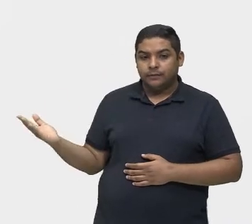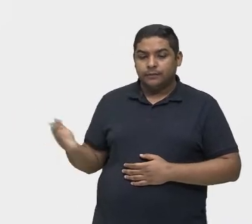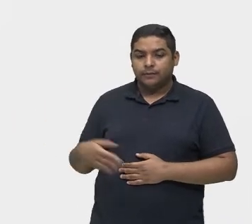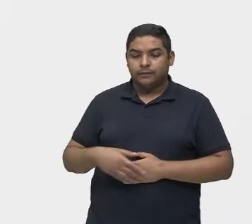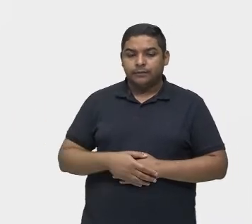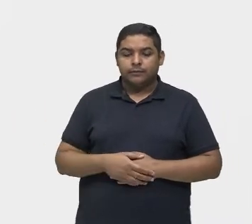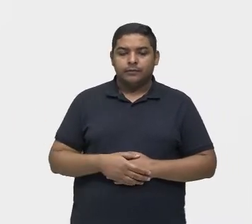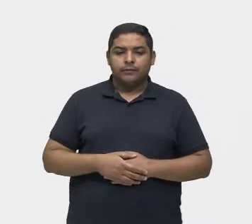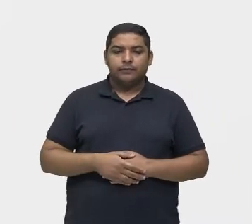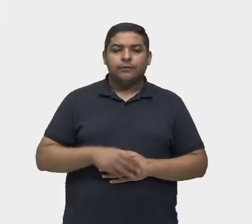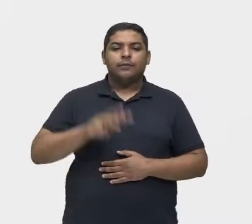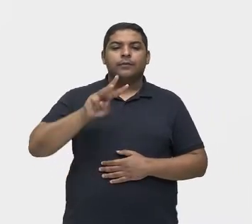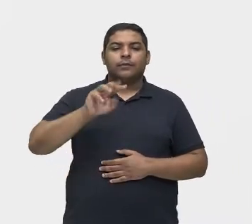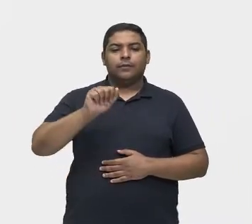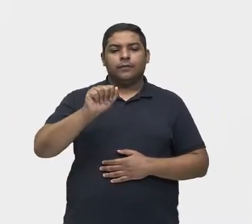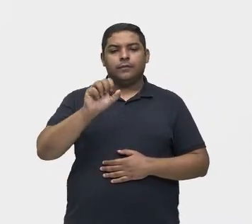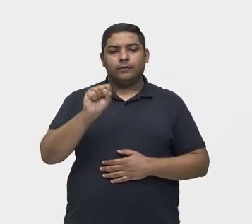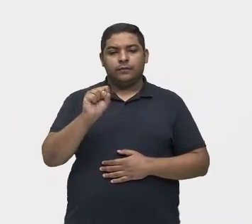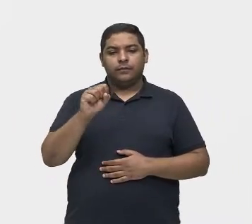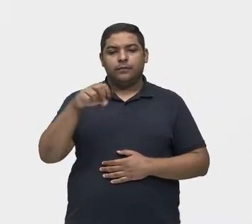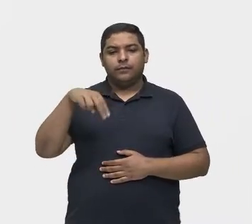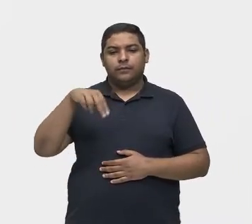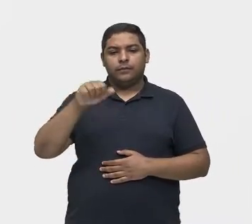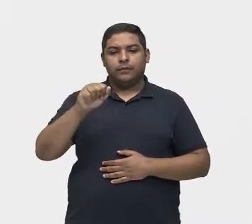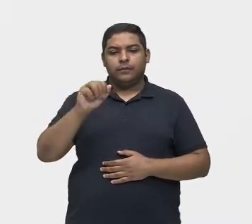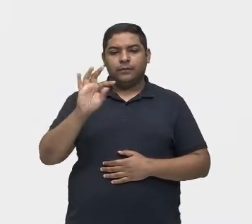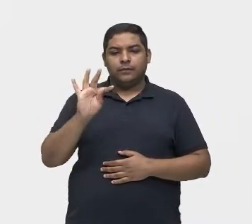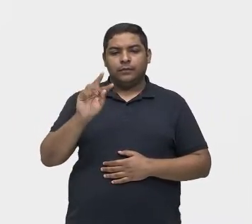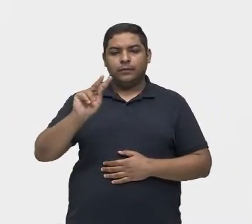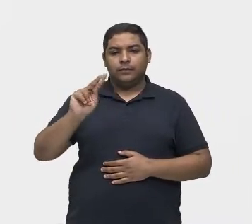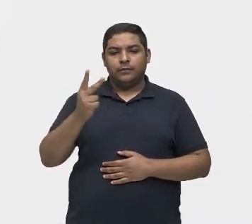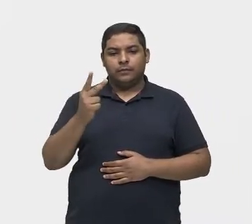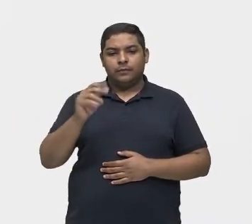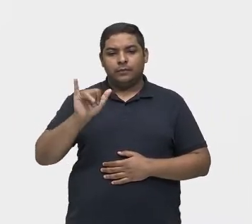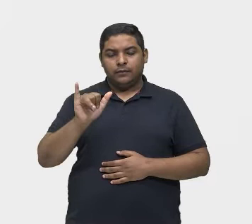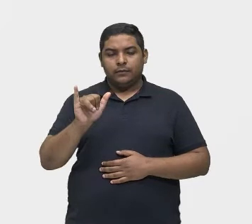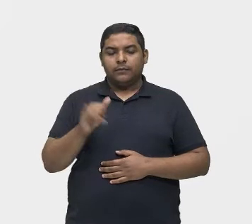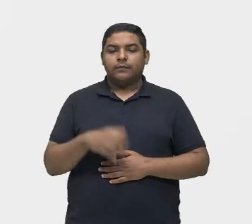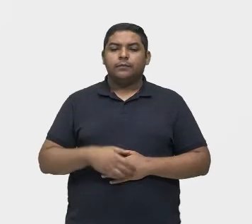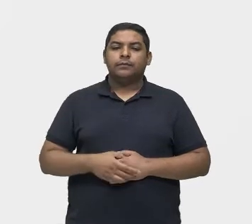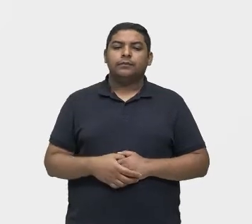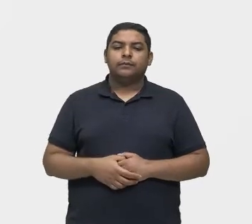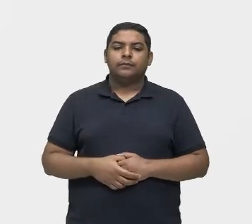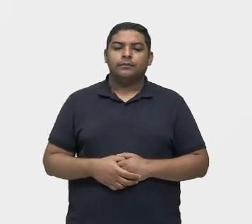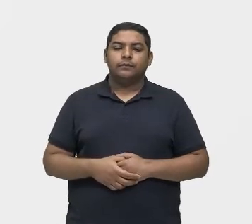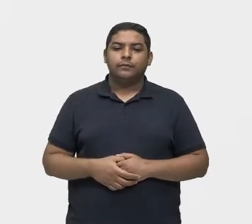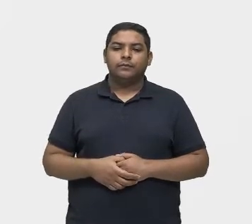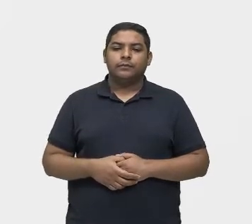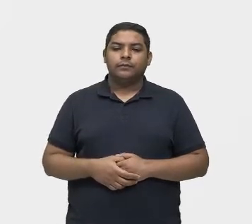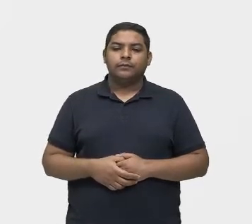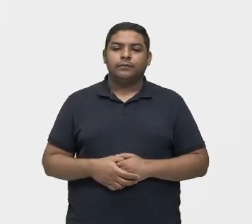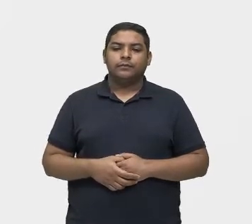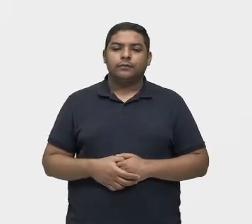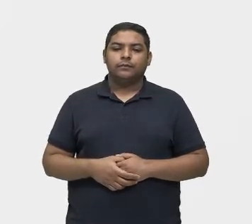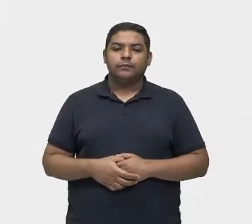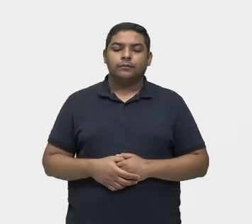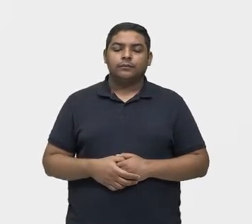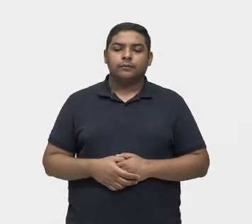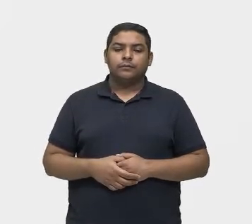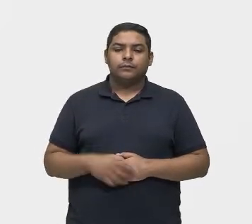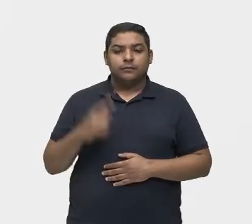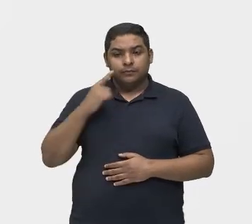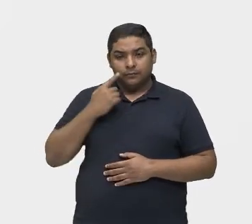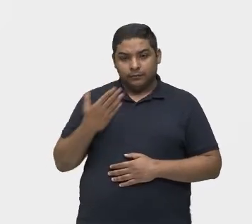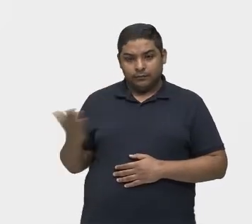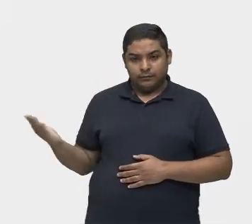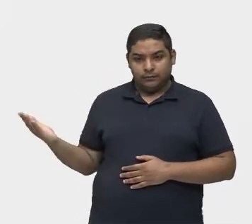Was Nat, né, não precisa alterar o nome próprio, in her house this morning. Então, a